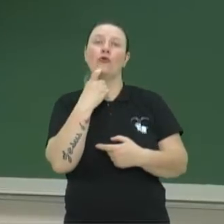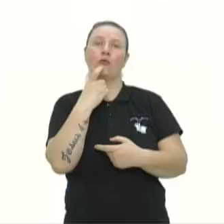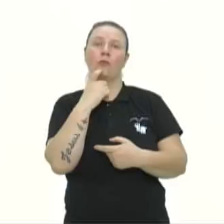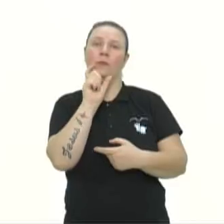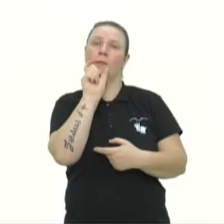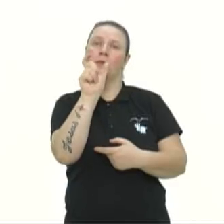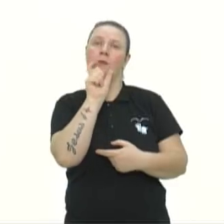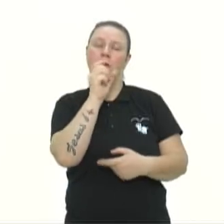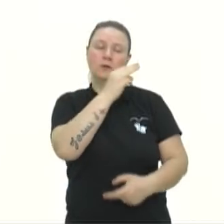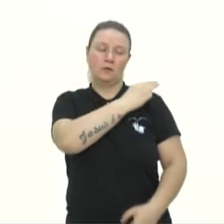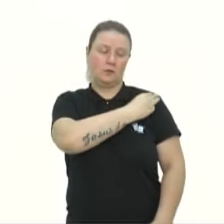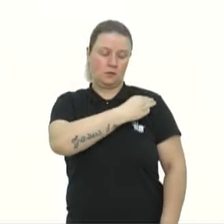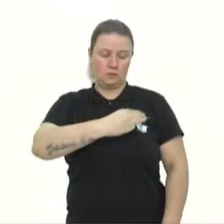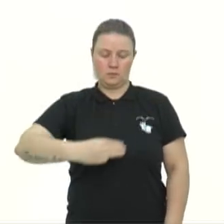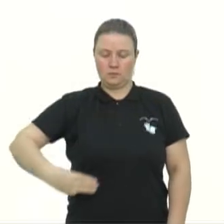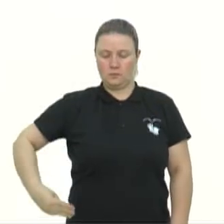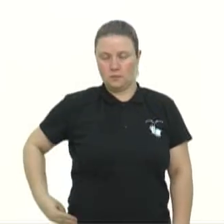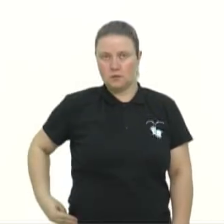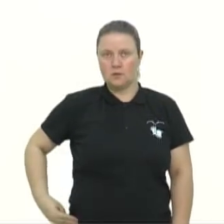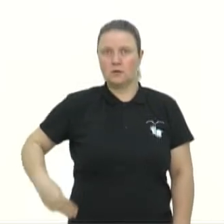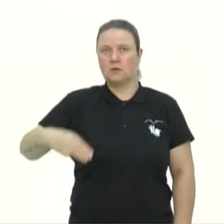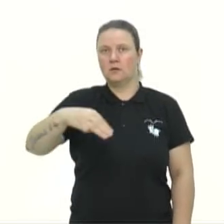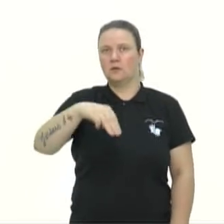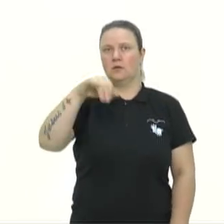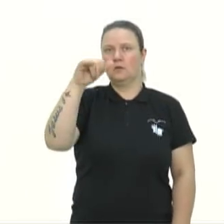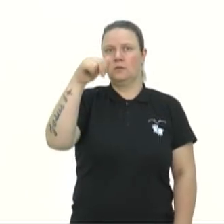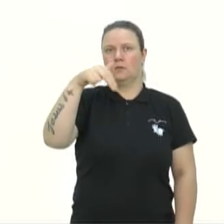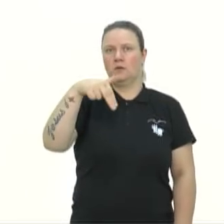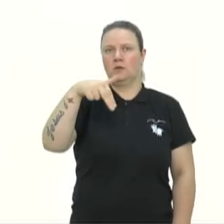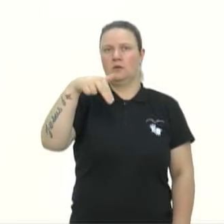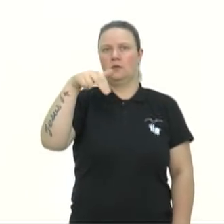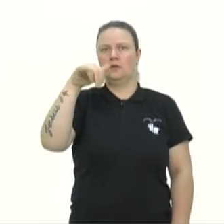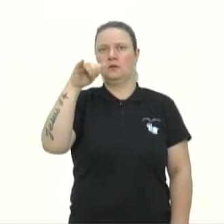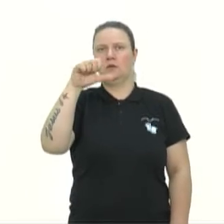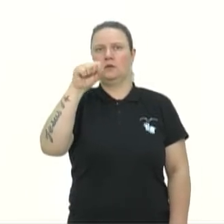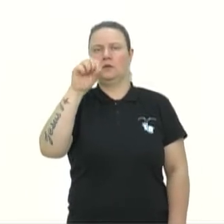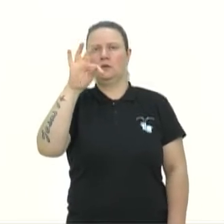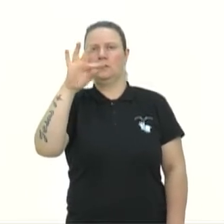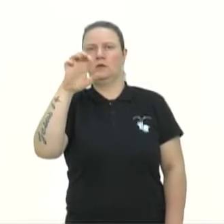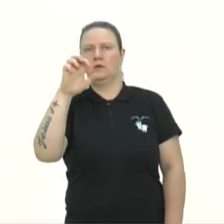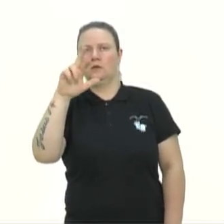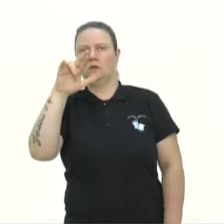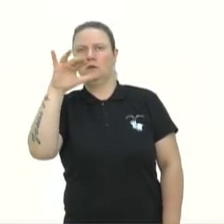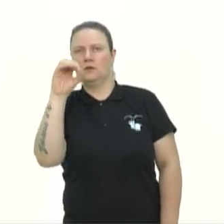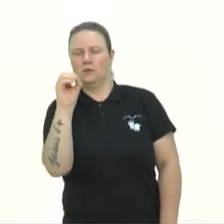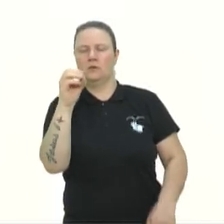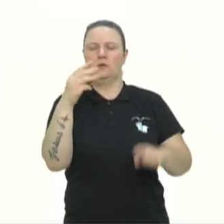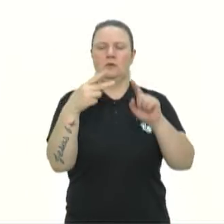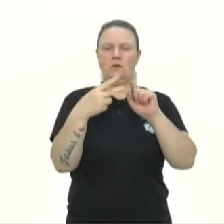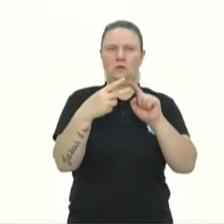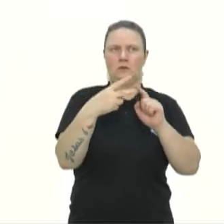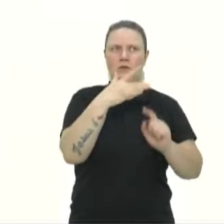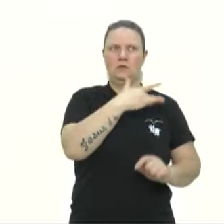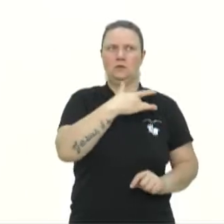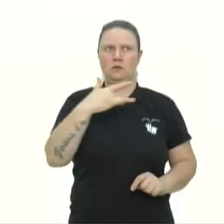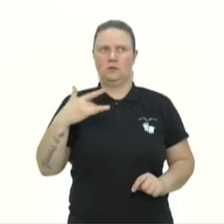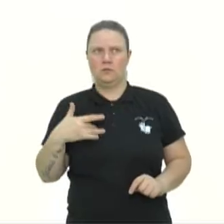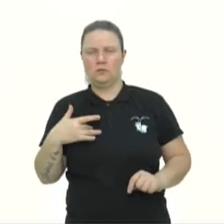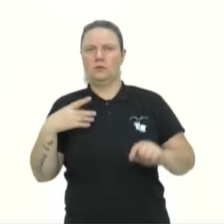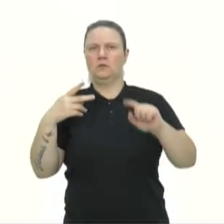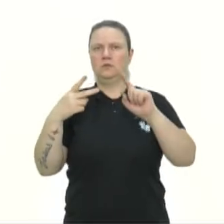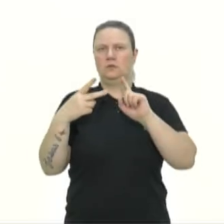vermelho. Ministério, Saúde, Órgãos caíram. Essas são